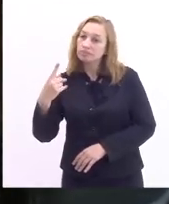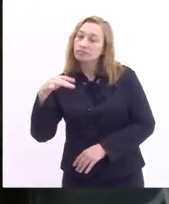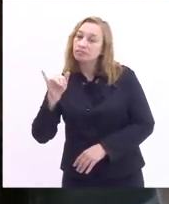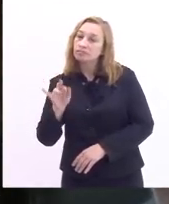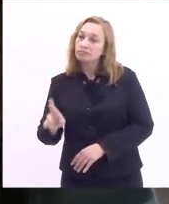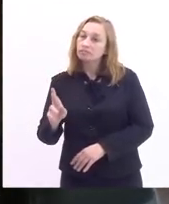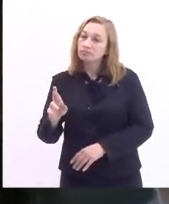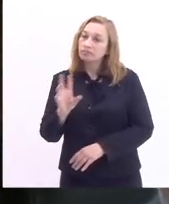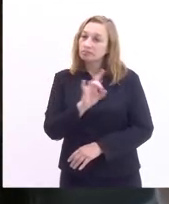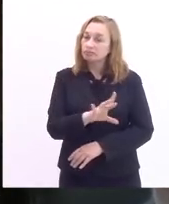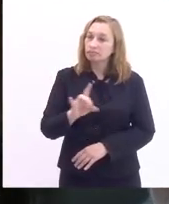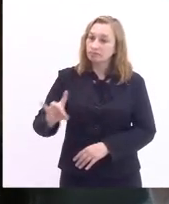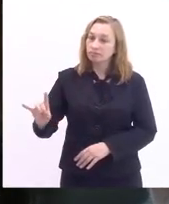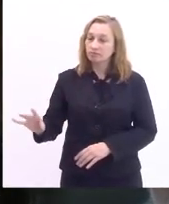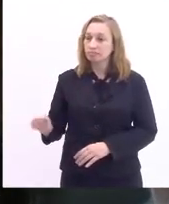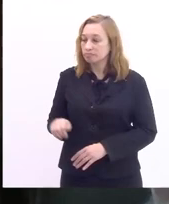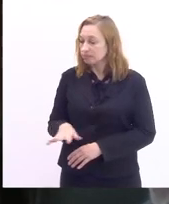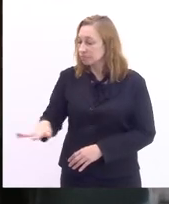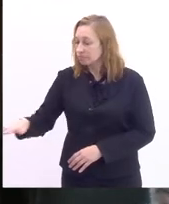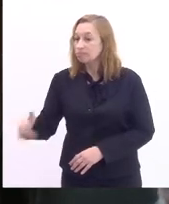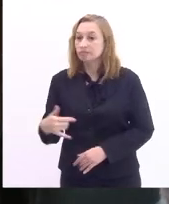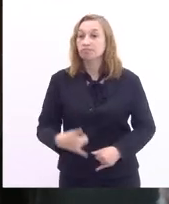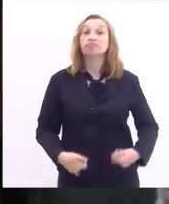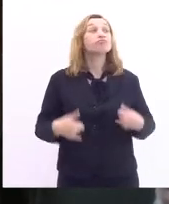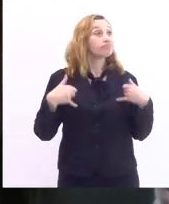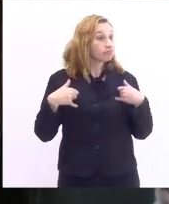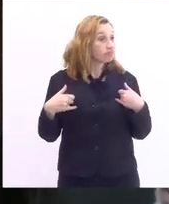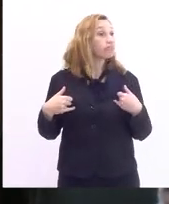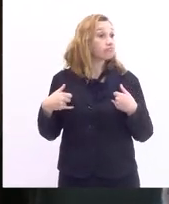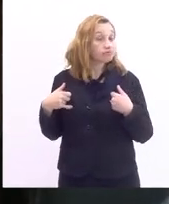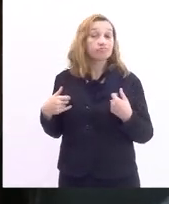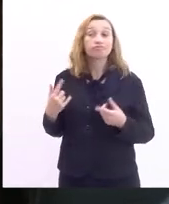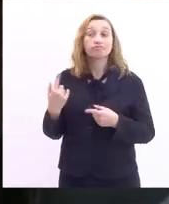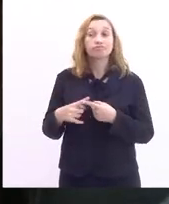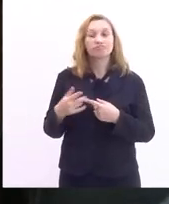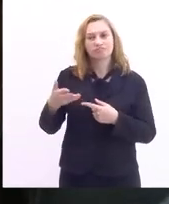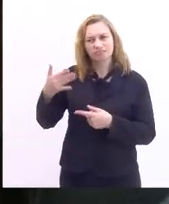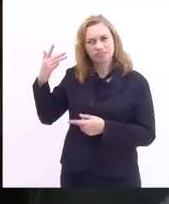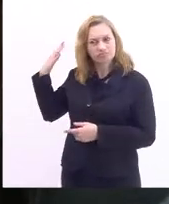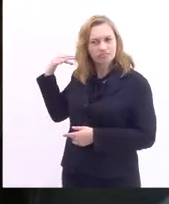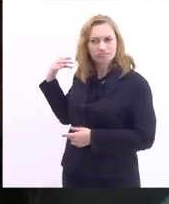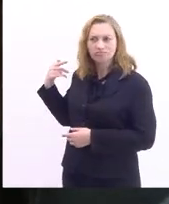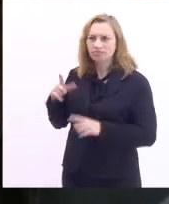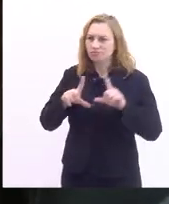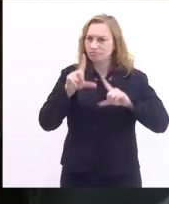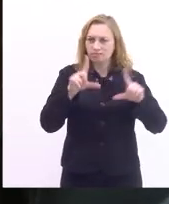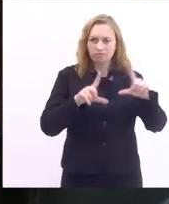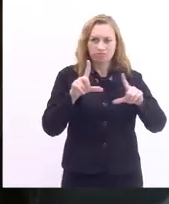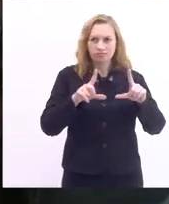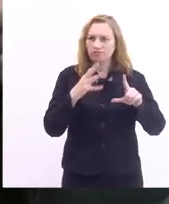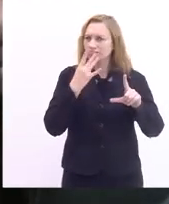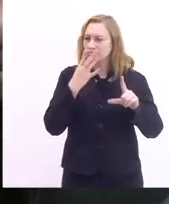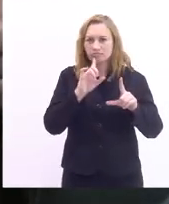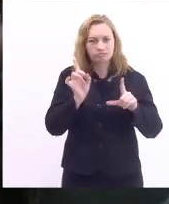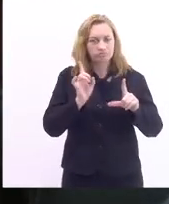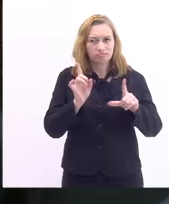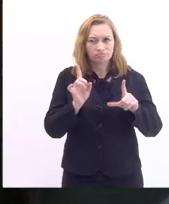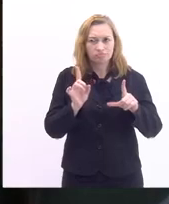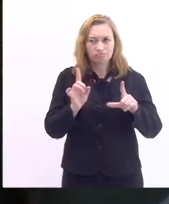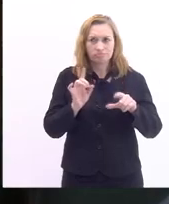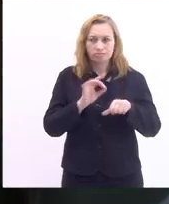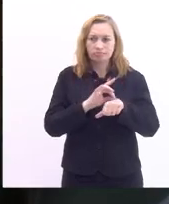Janeiro e me orgulho muito porque antigamente a televisão ela não era a cores da televisão